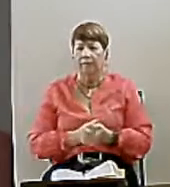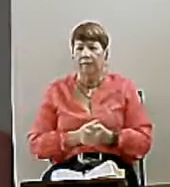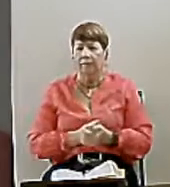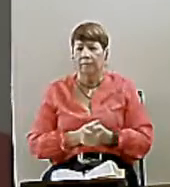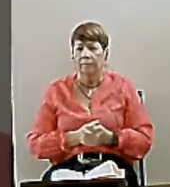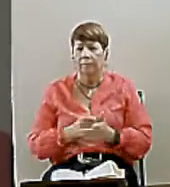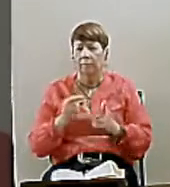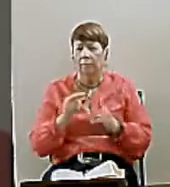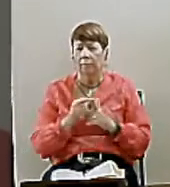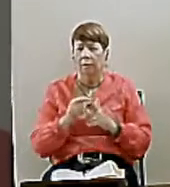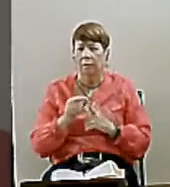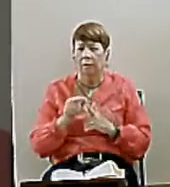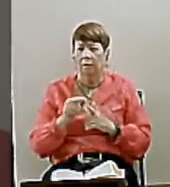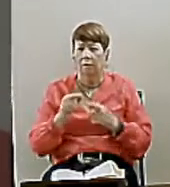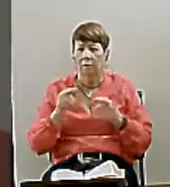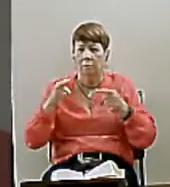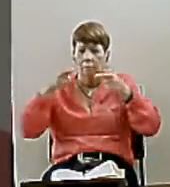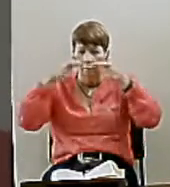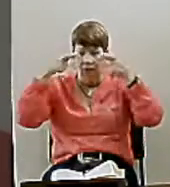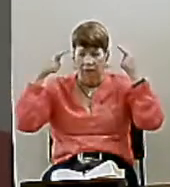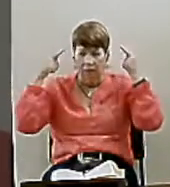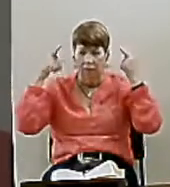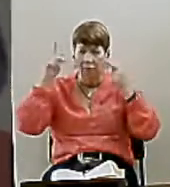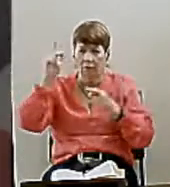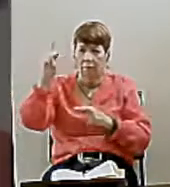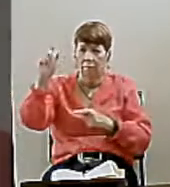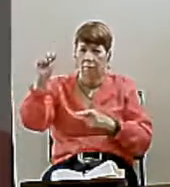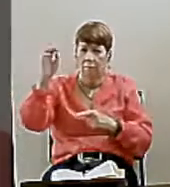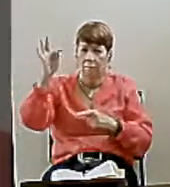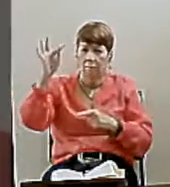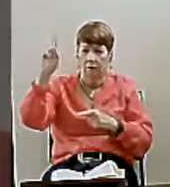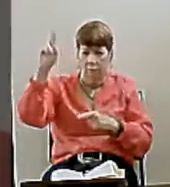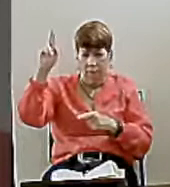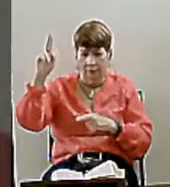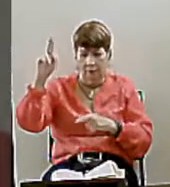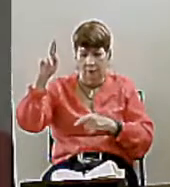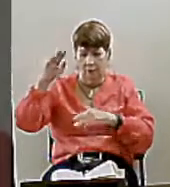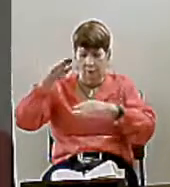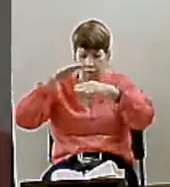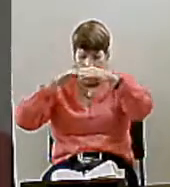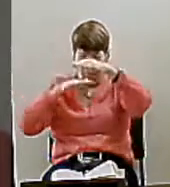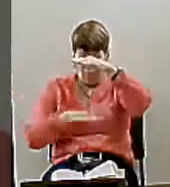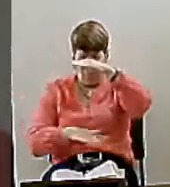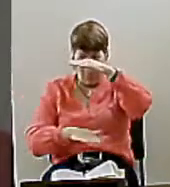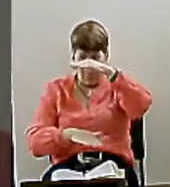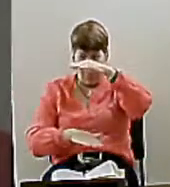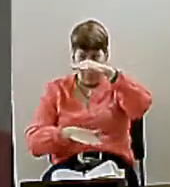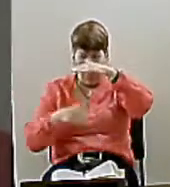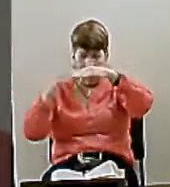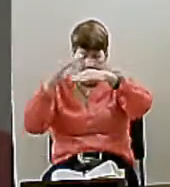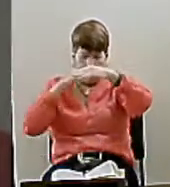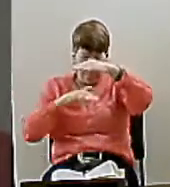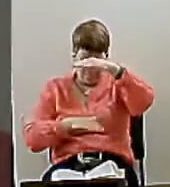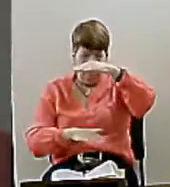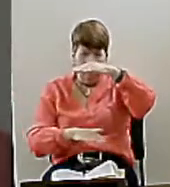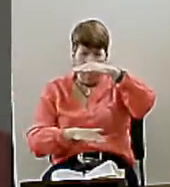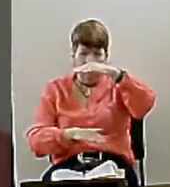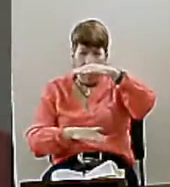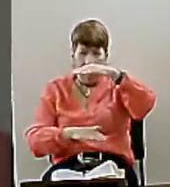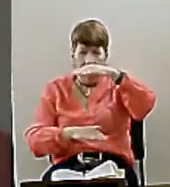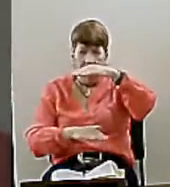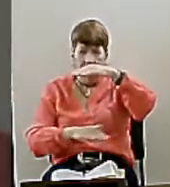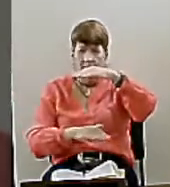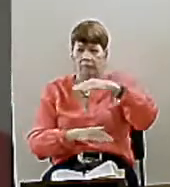é uma palavra grega a palavra catar ela significa para baixo de colocar debaixo de alguma coisa